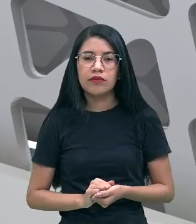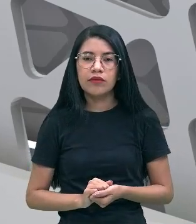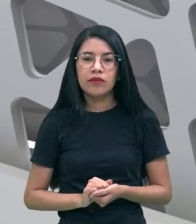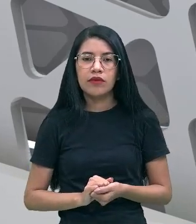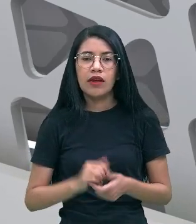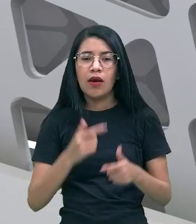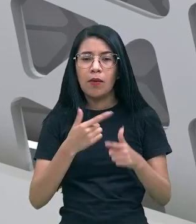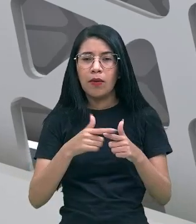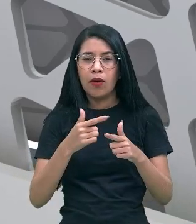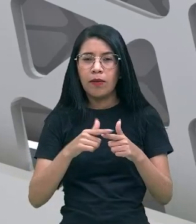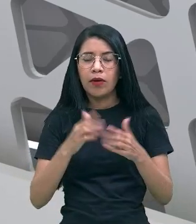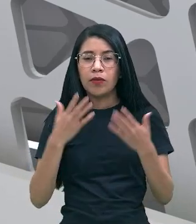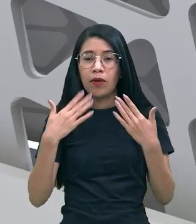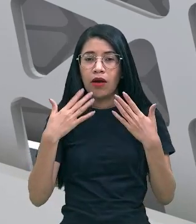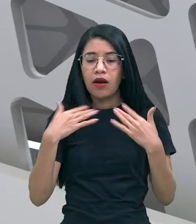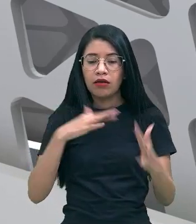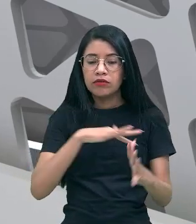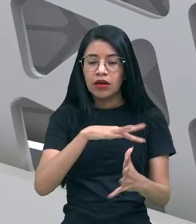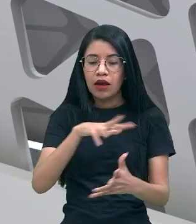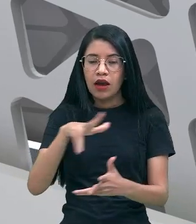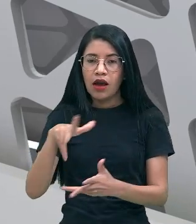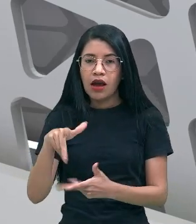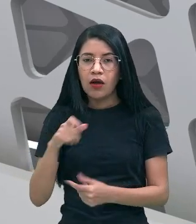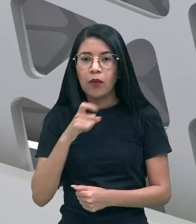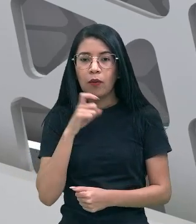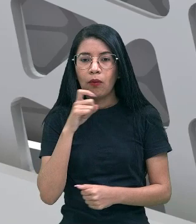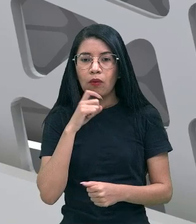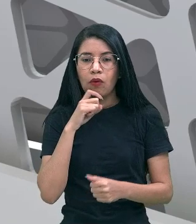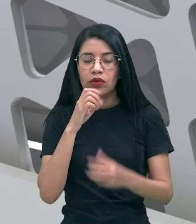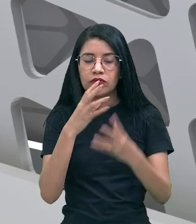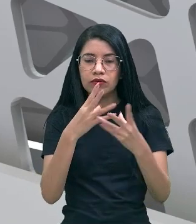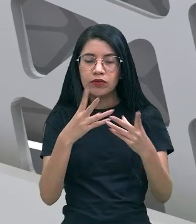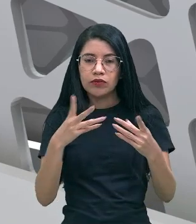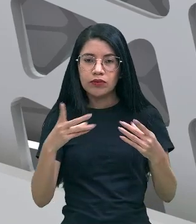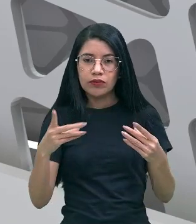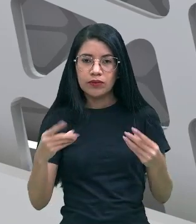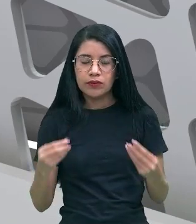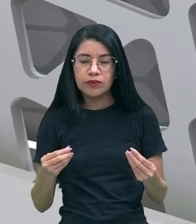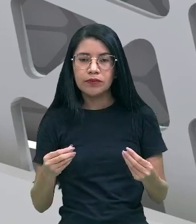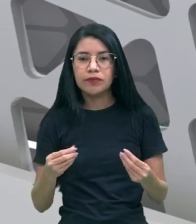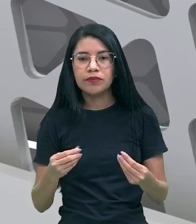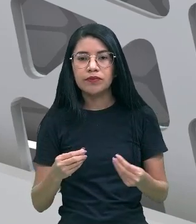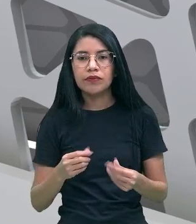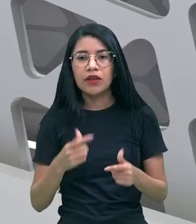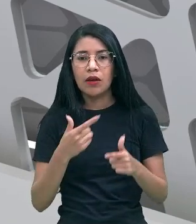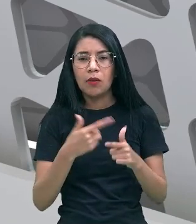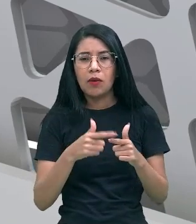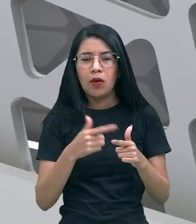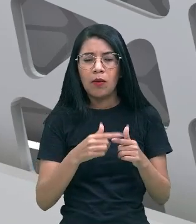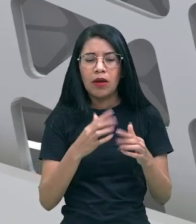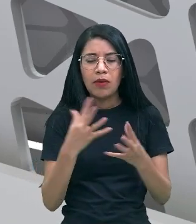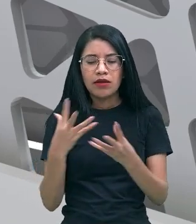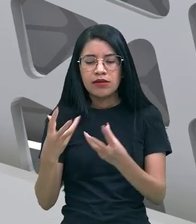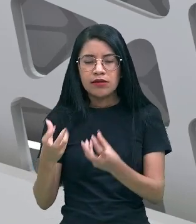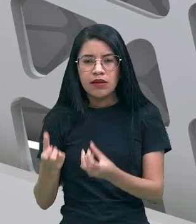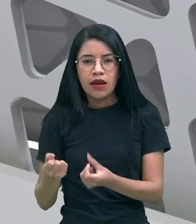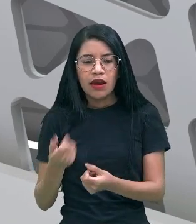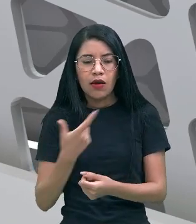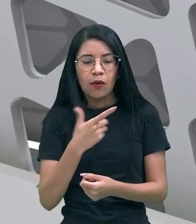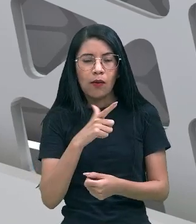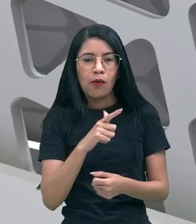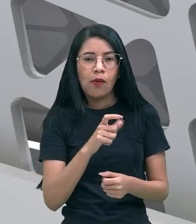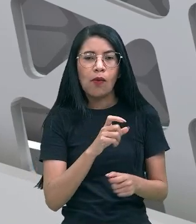problema do aquecimento global, derretimento de geleiras. Num lugar vai ter problemas com seca, no outro lugar vai ter